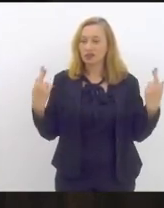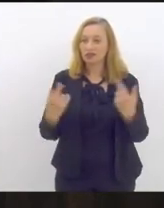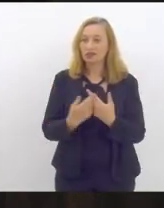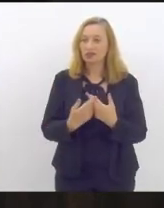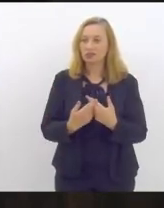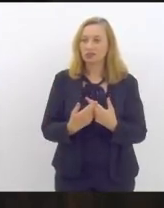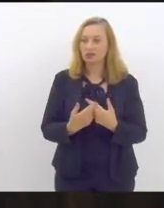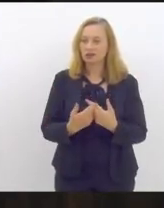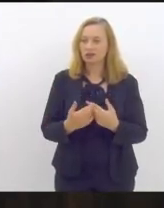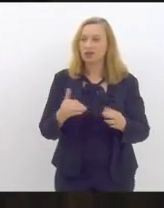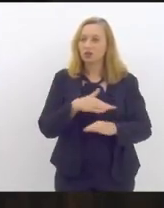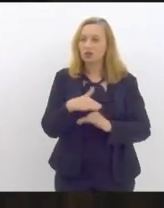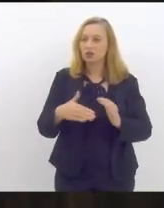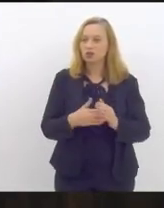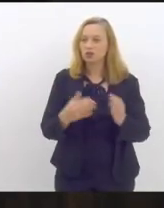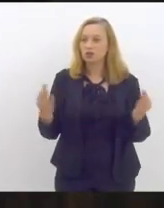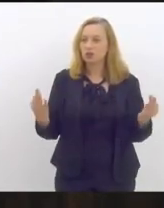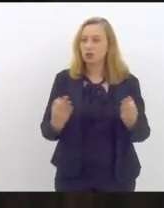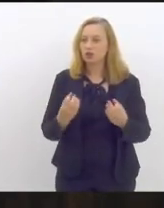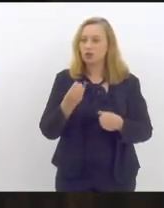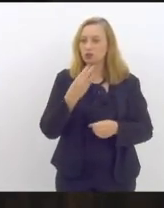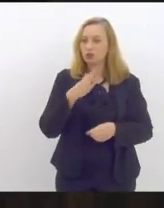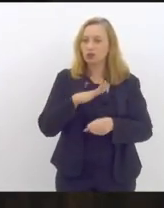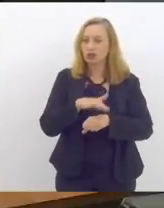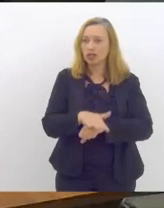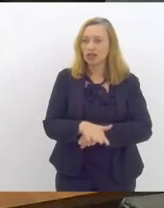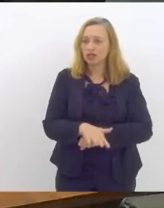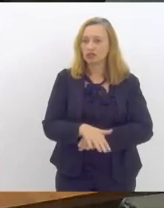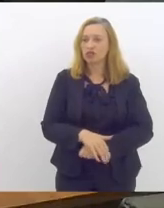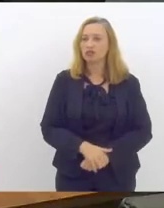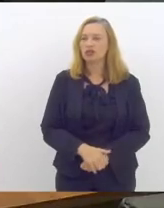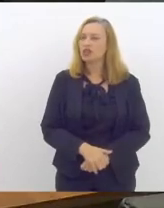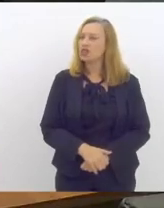Tenham todos um ótimo final de tarde